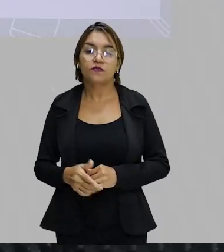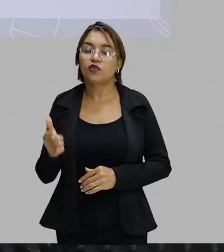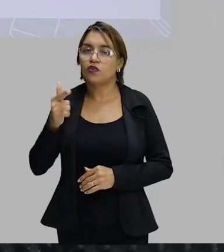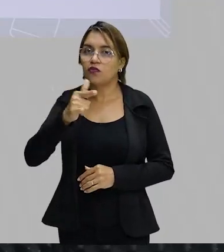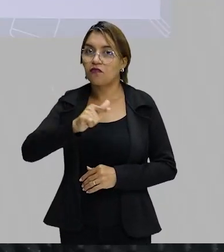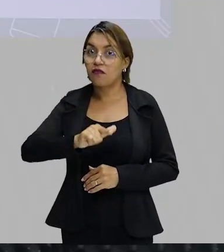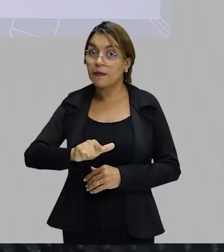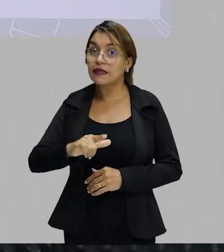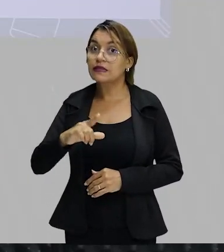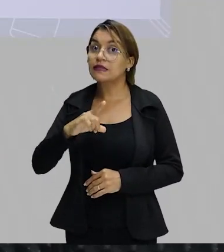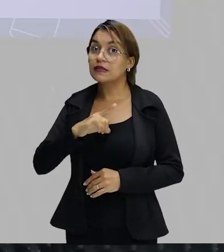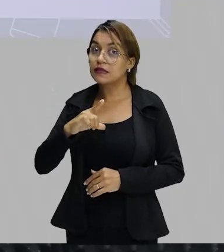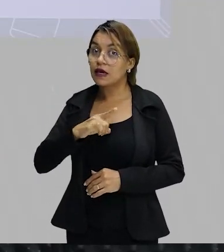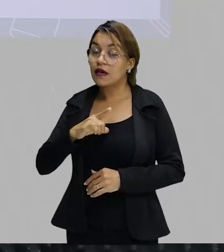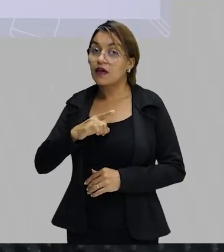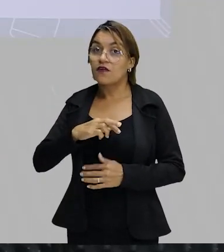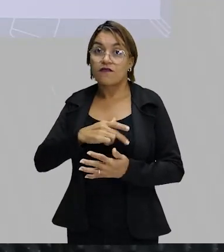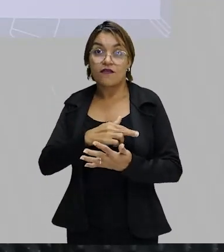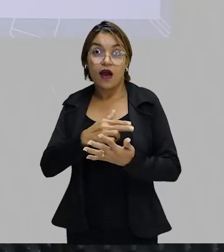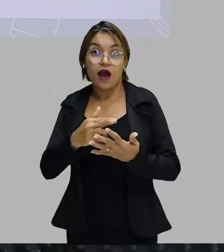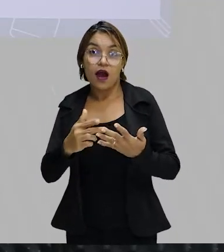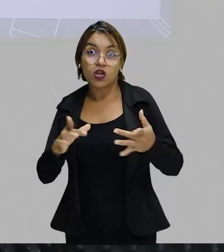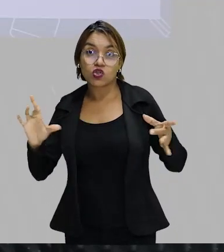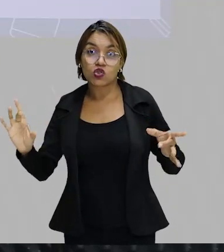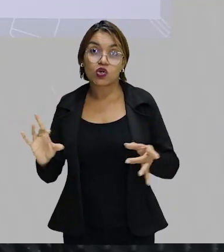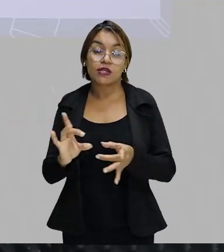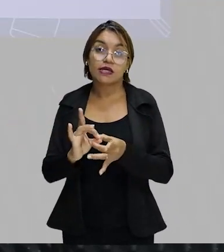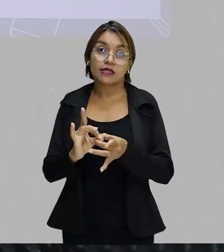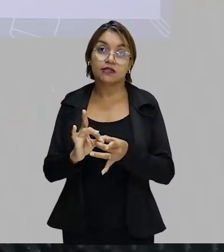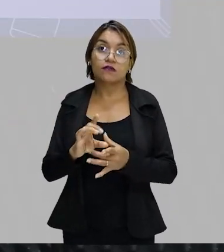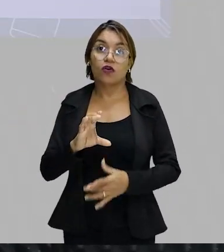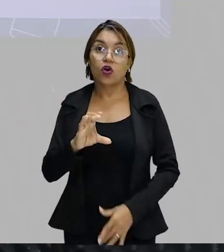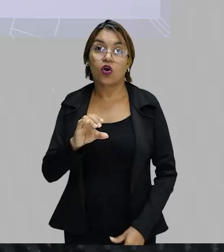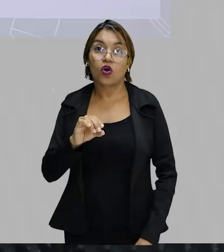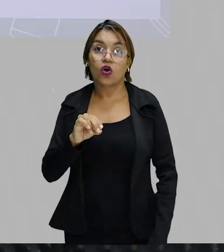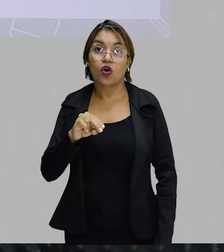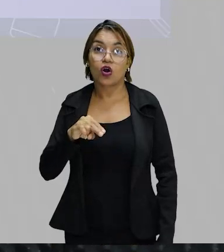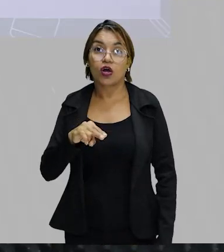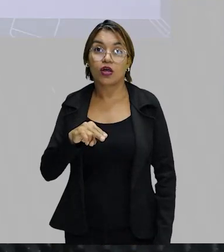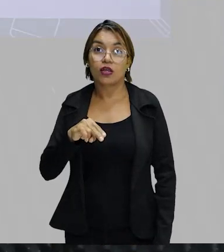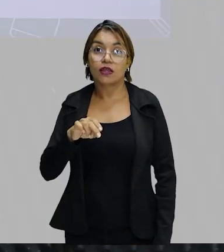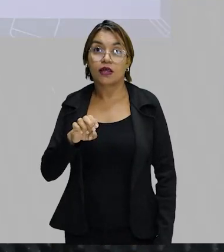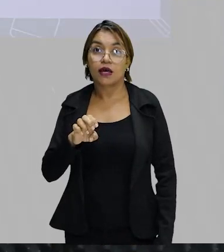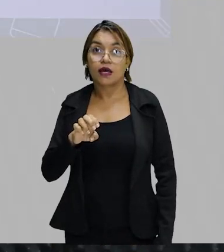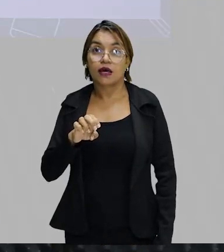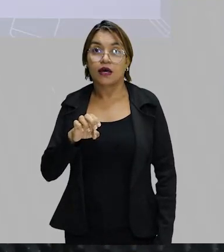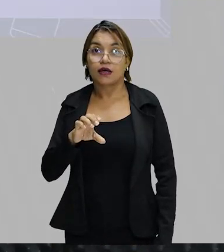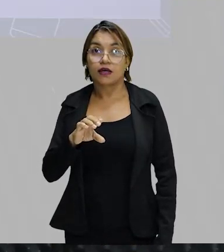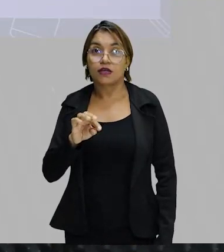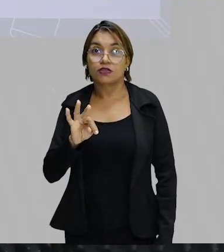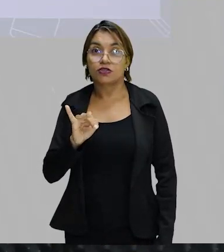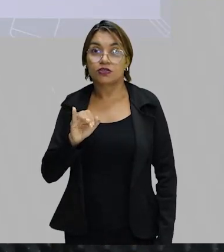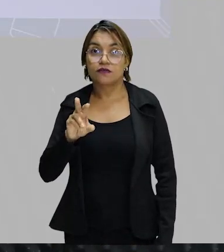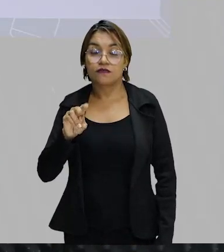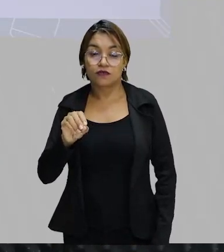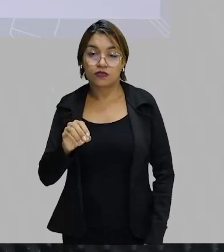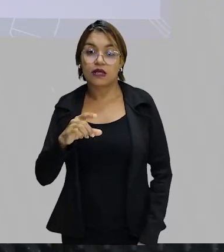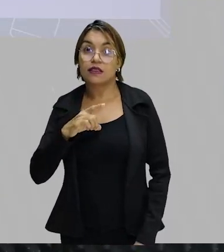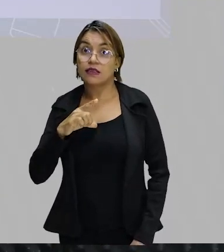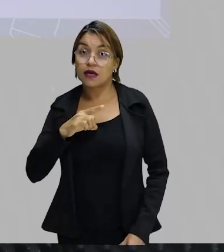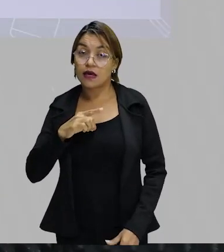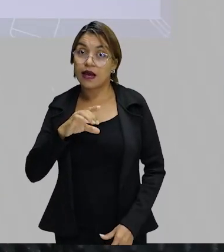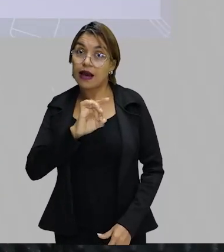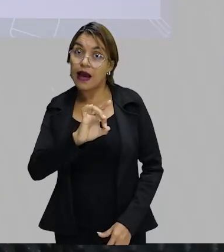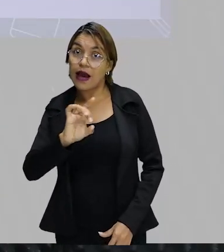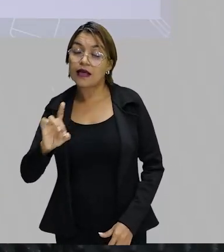vez, nós temos vários conectivos, nós temos a partir deles a construção da tabela de verdade, nós temos uma regra para cada